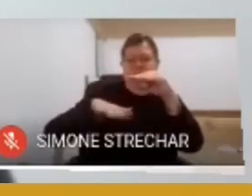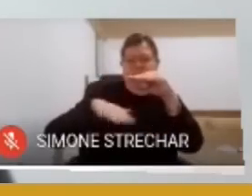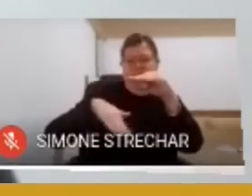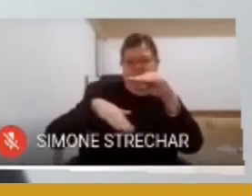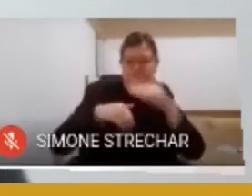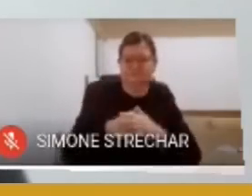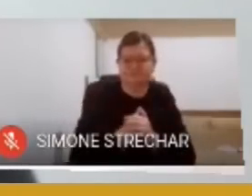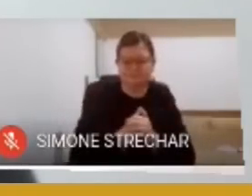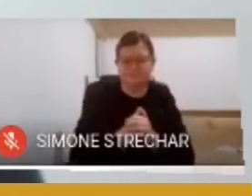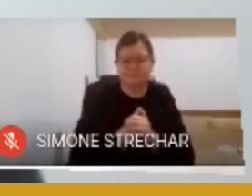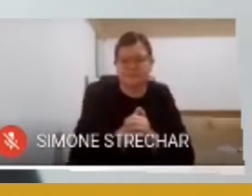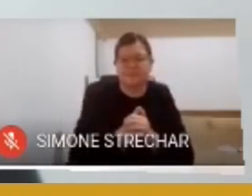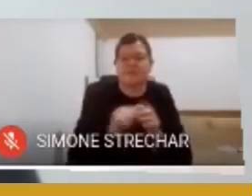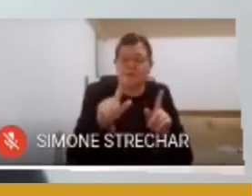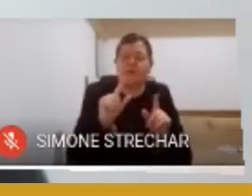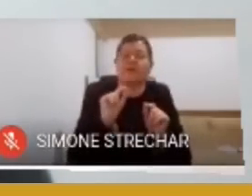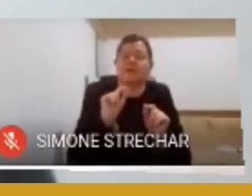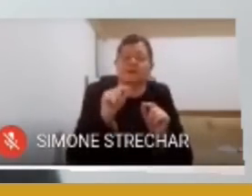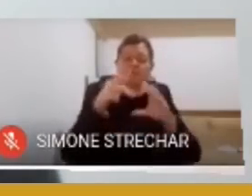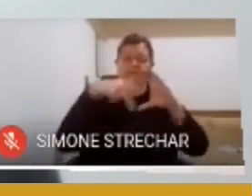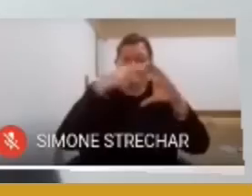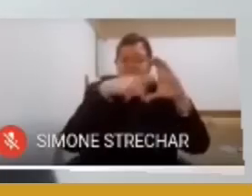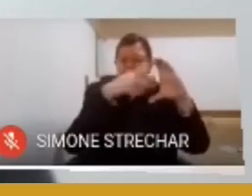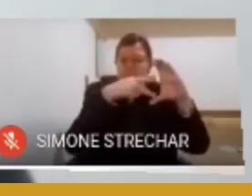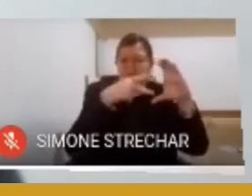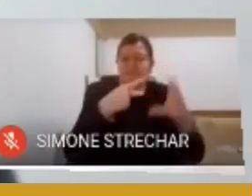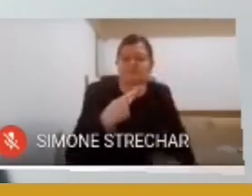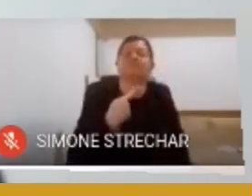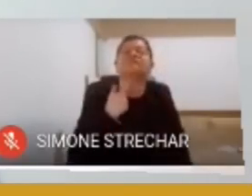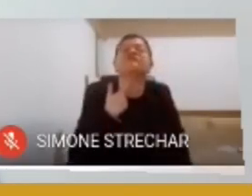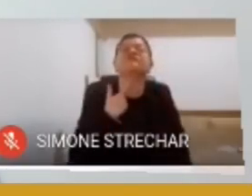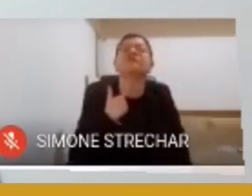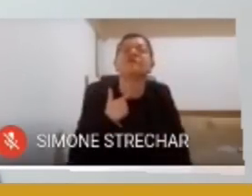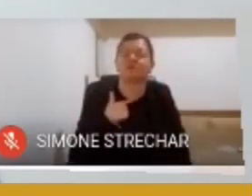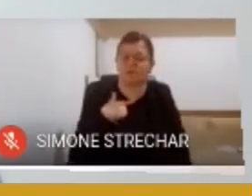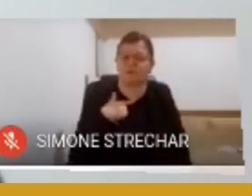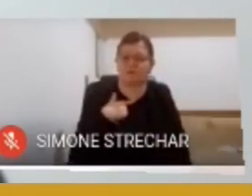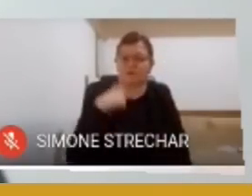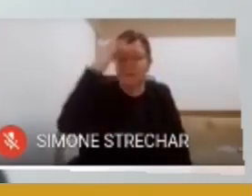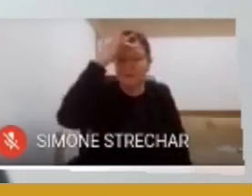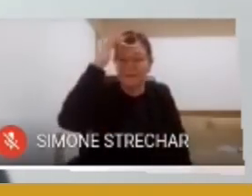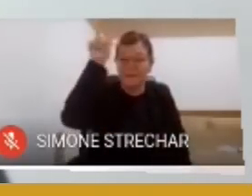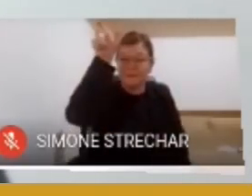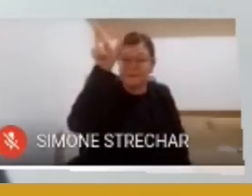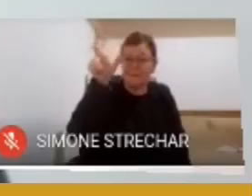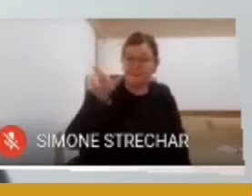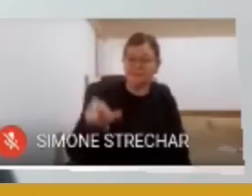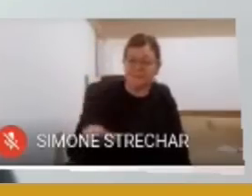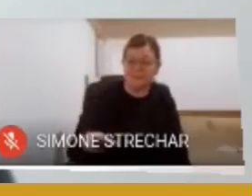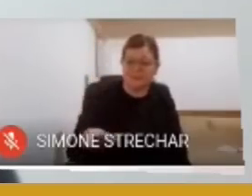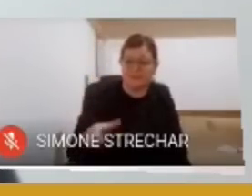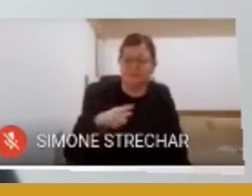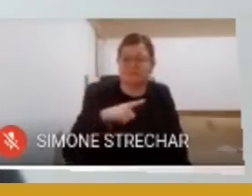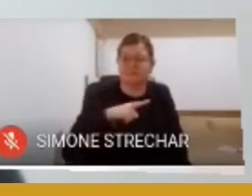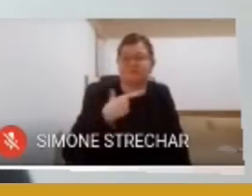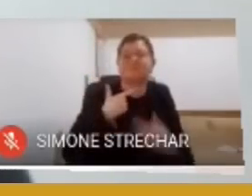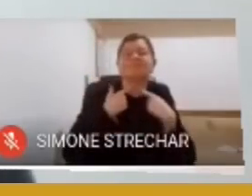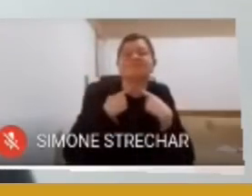Pessoas pedófilas, nós só podemos dizer que elas são pedófilas quando nós temos uma